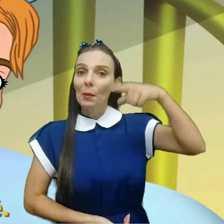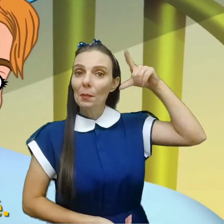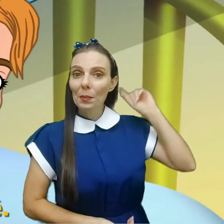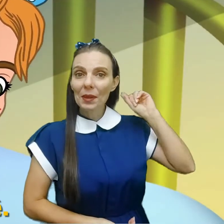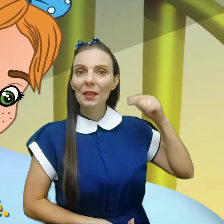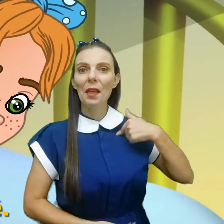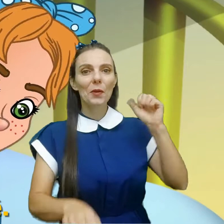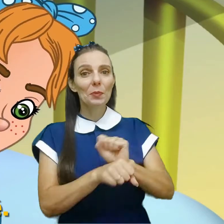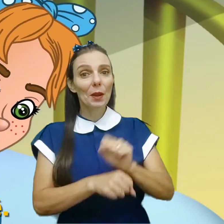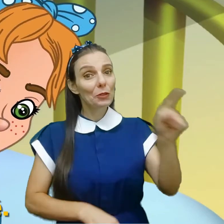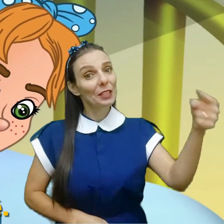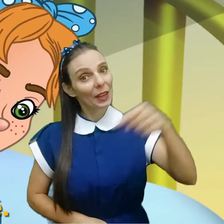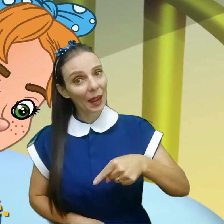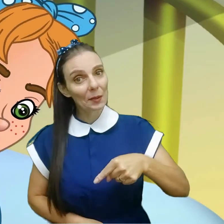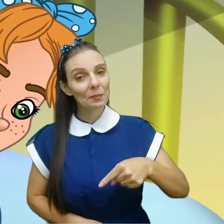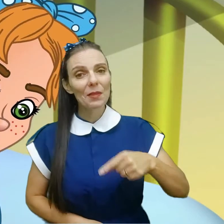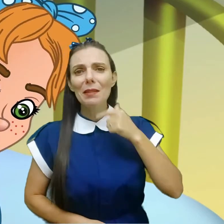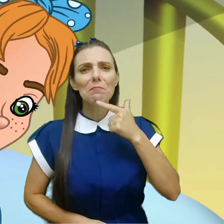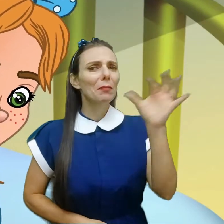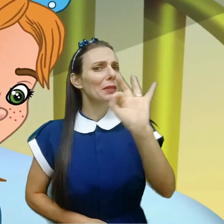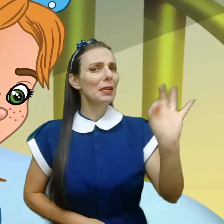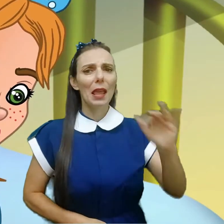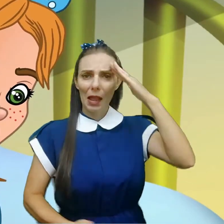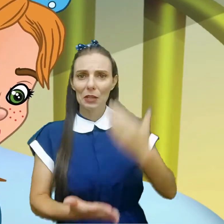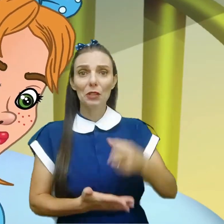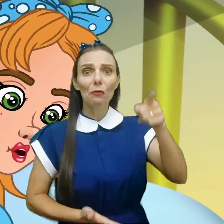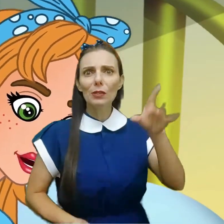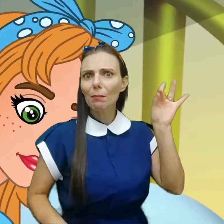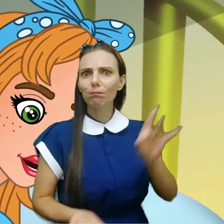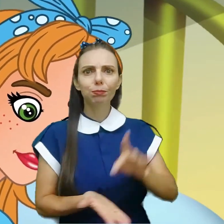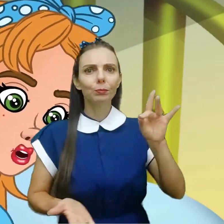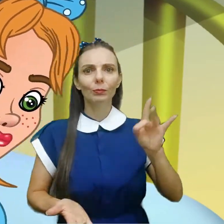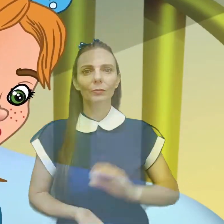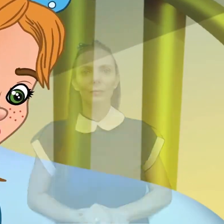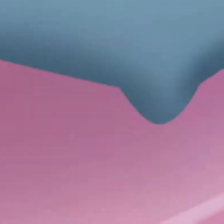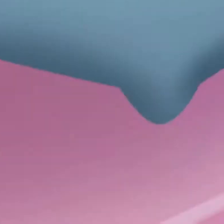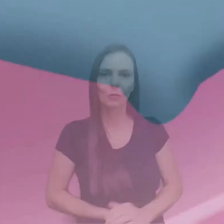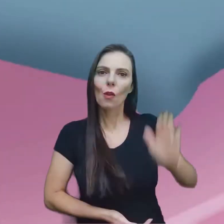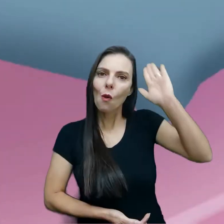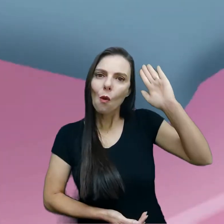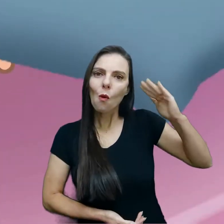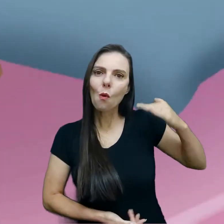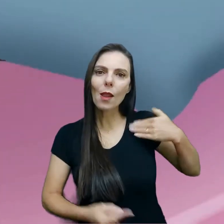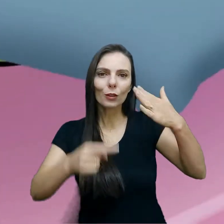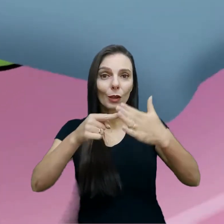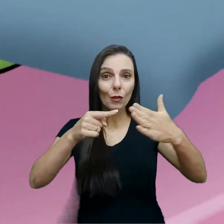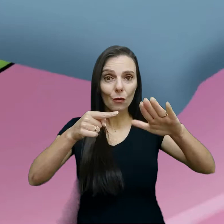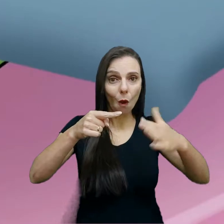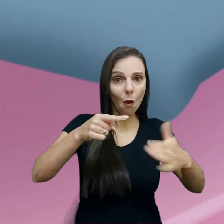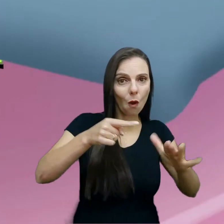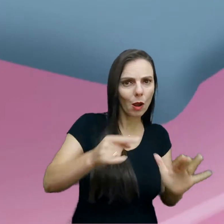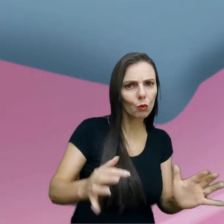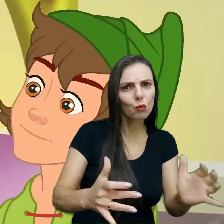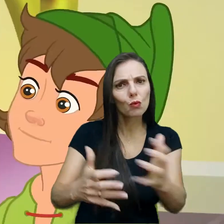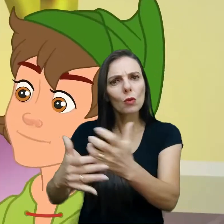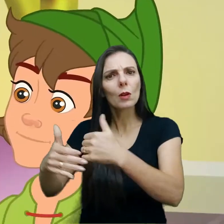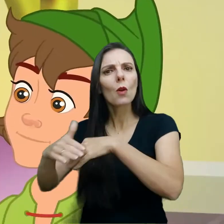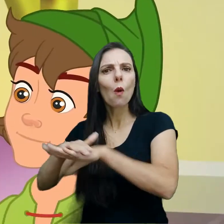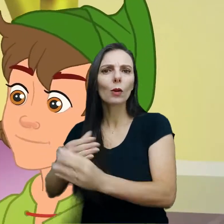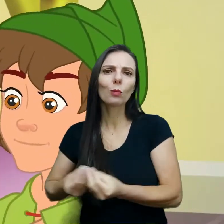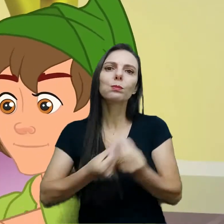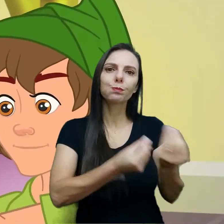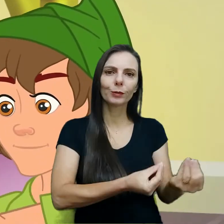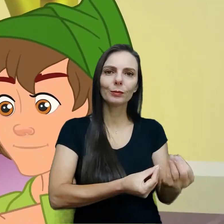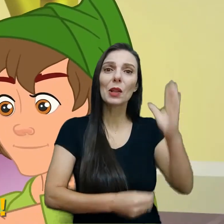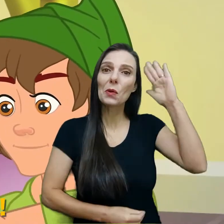Peter Pan estava esperando por você. Ninguém acreditaria que você é real. Wendy entregou as folhas que ela estava escondendo